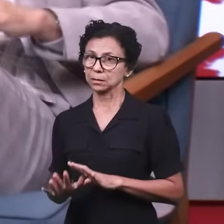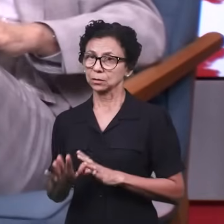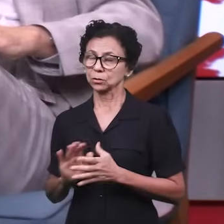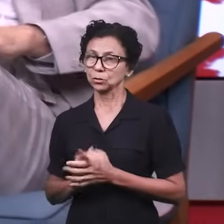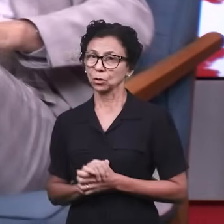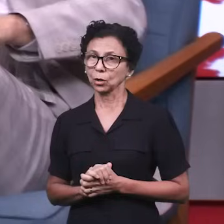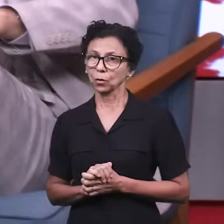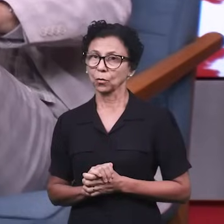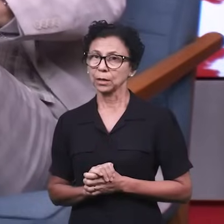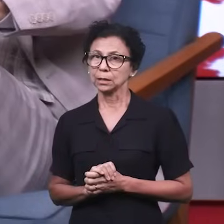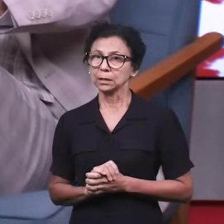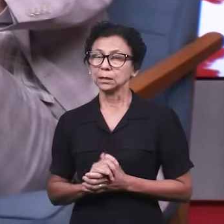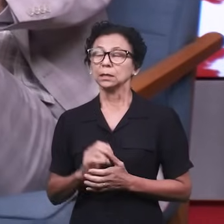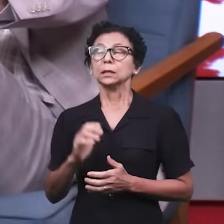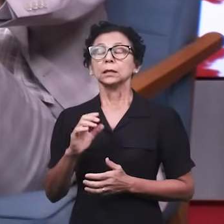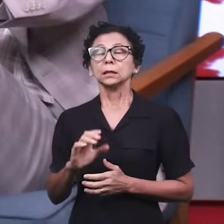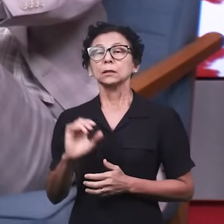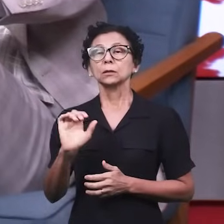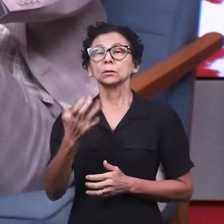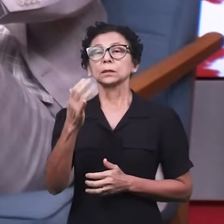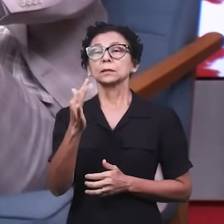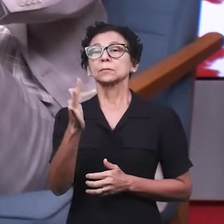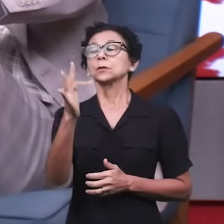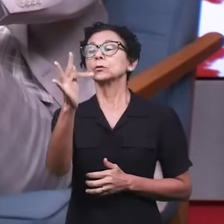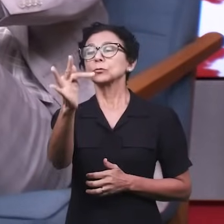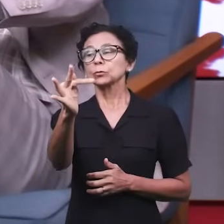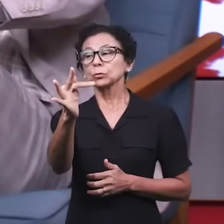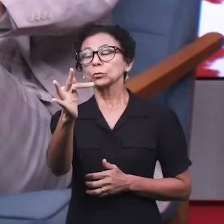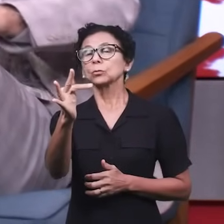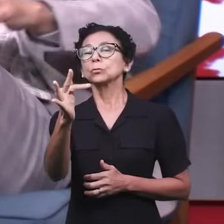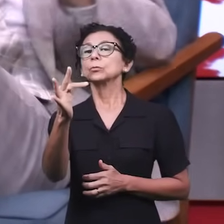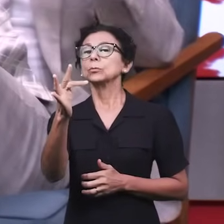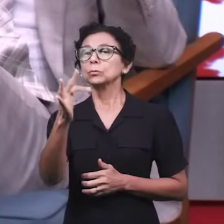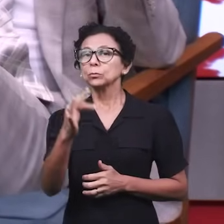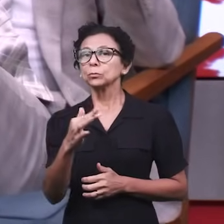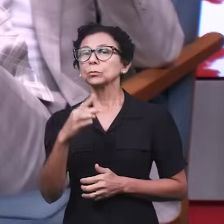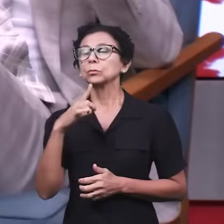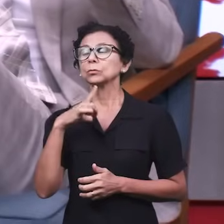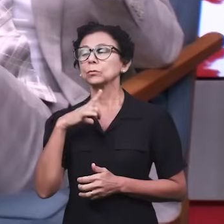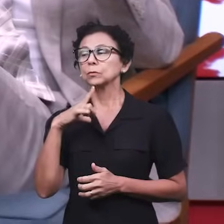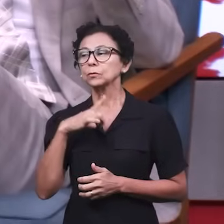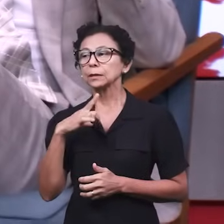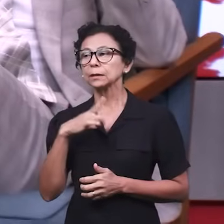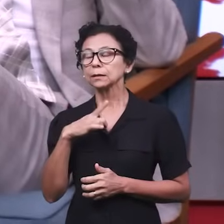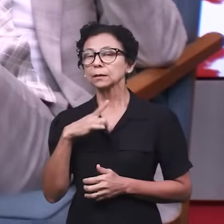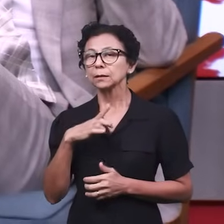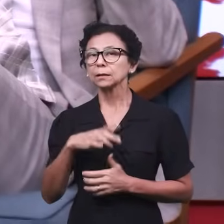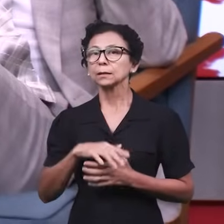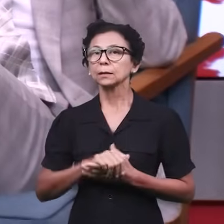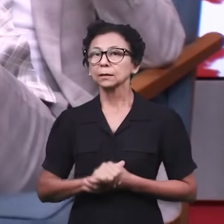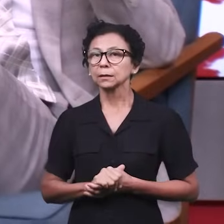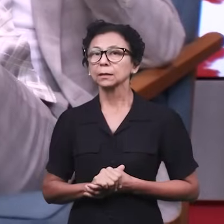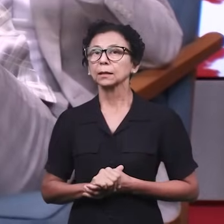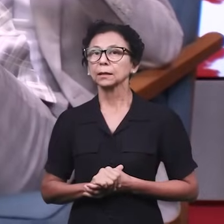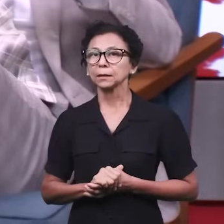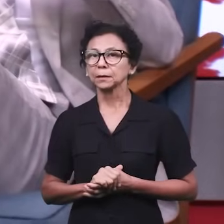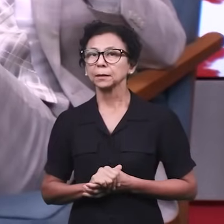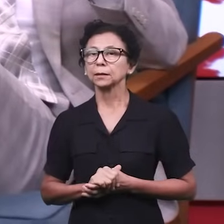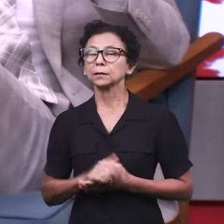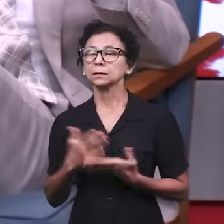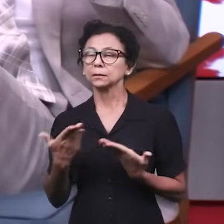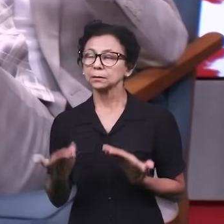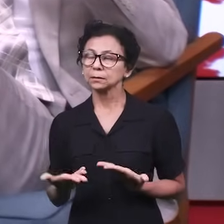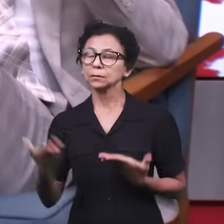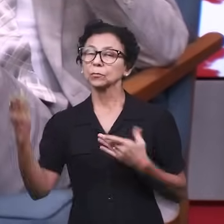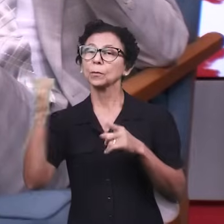quando ele fala que vai operar nos próximos dias um sinal na vida da igreja, essa interpretação de línguas, ela é